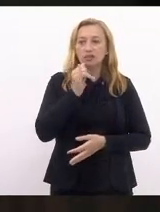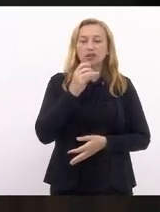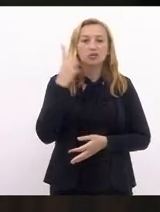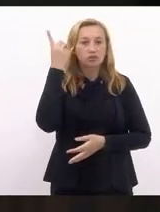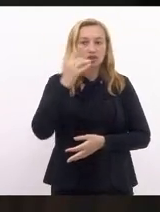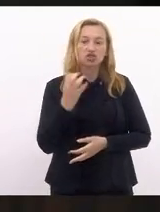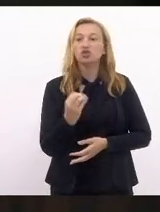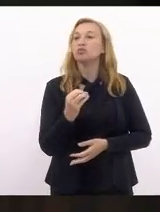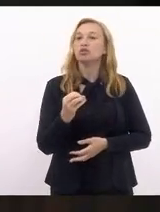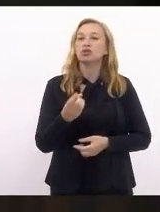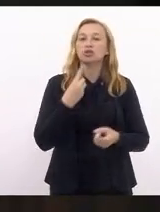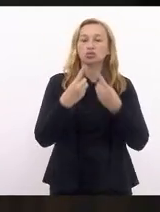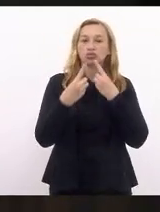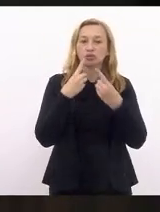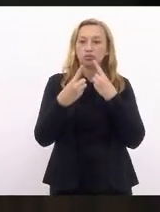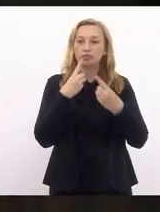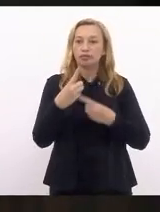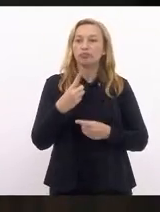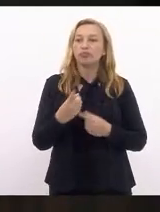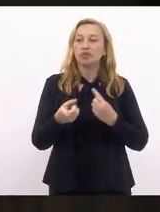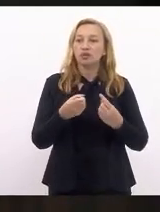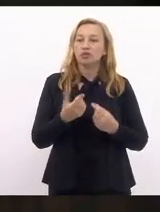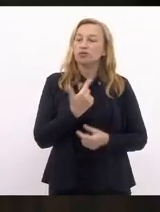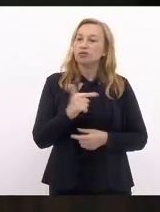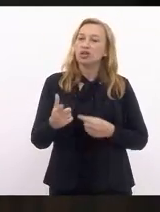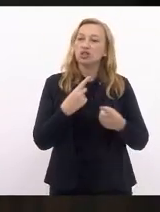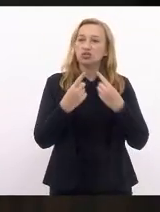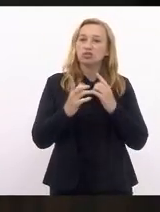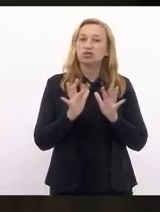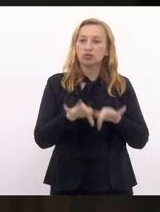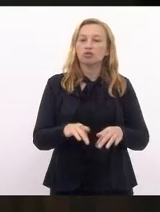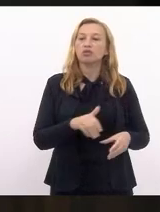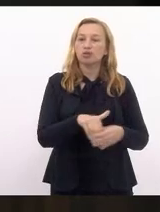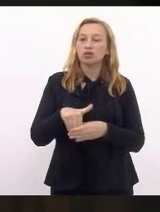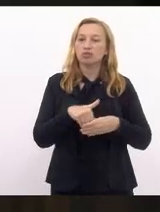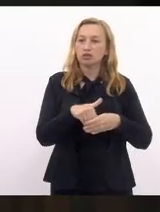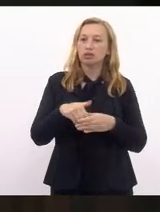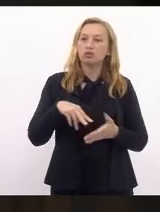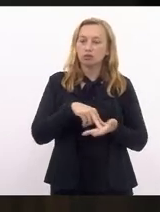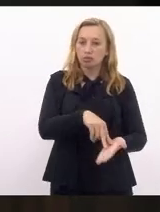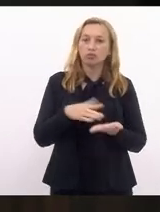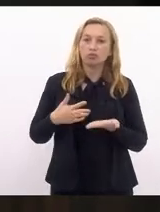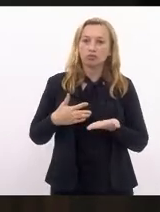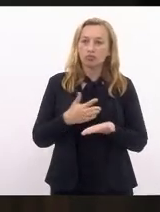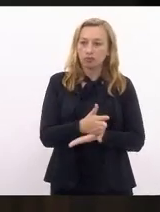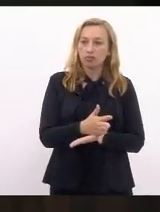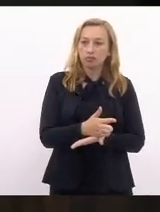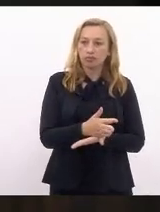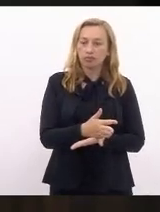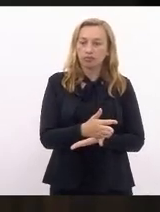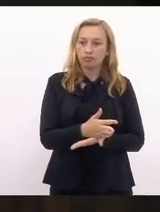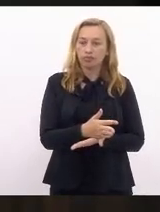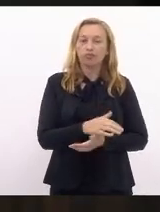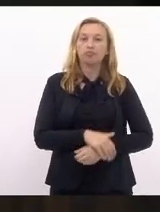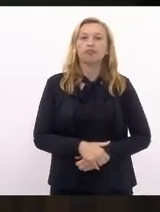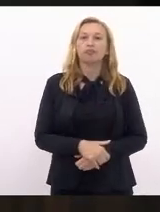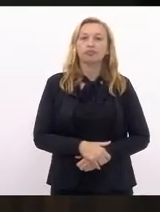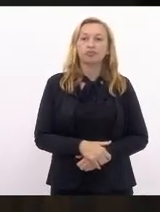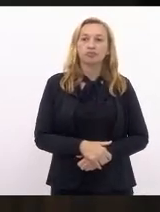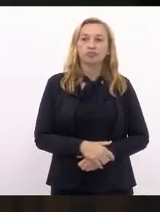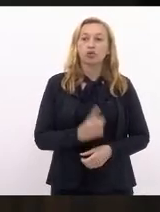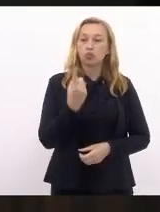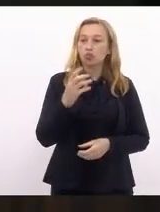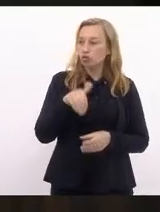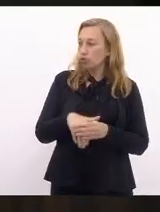Machado em discussão na venda daquele discutir-se-á da discussão e votação seus que aprova uma resolução aprovada vai à promulgação